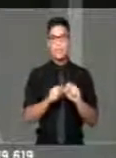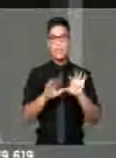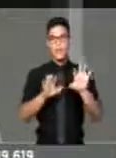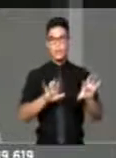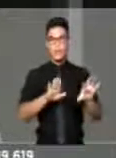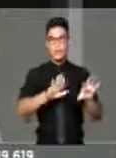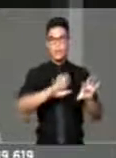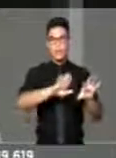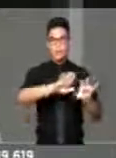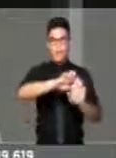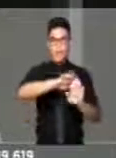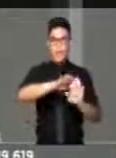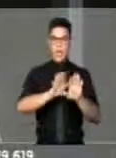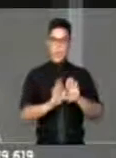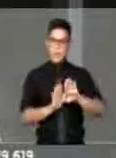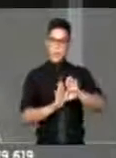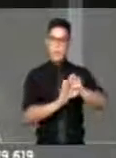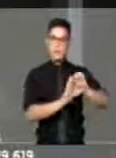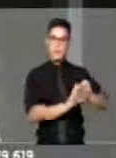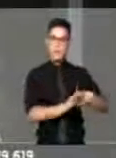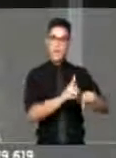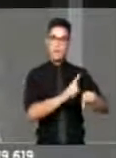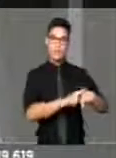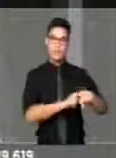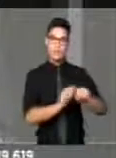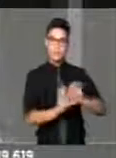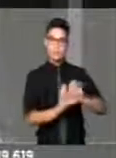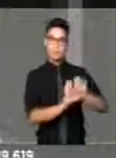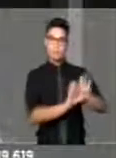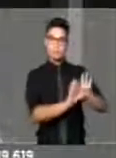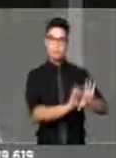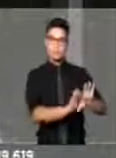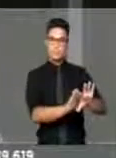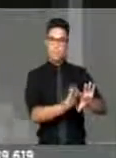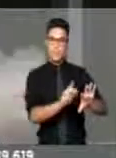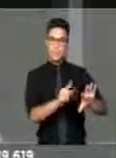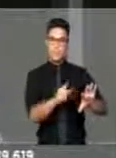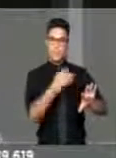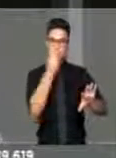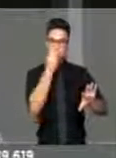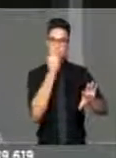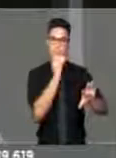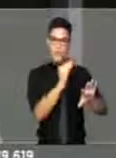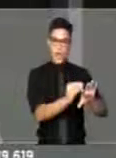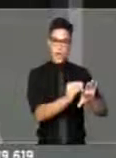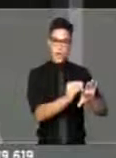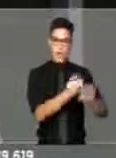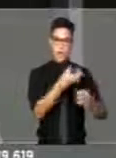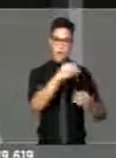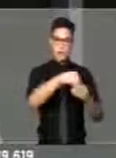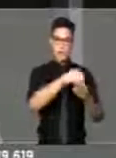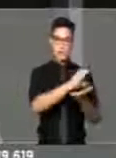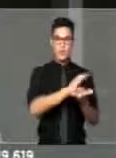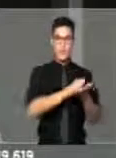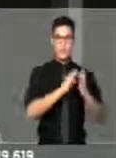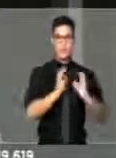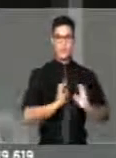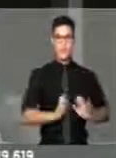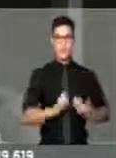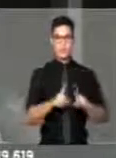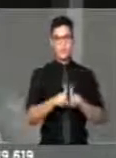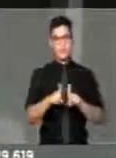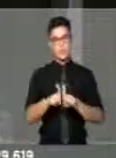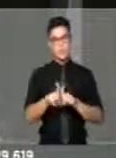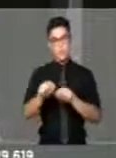plano aquilo que tem que ser objeto de discussão no Conselho de Ética e no plenário